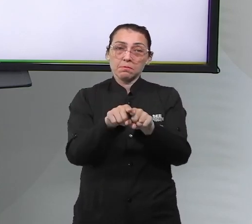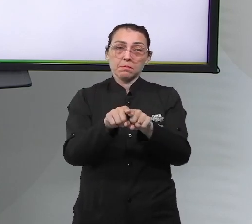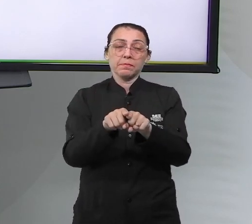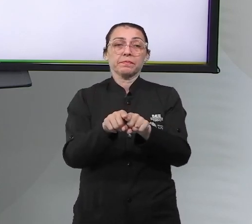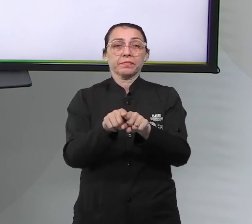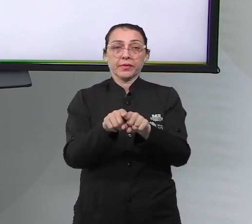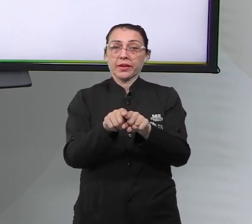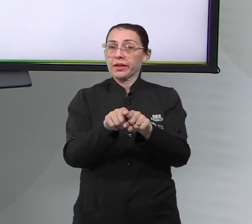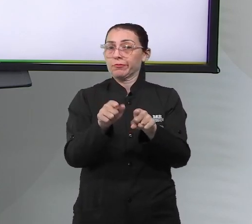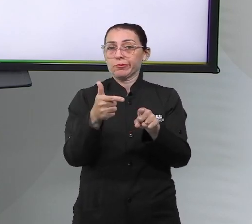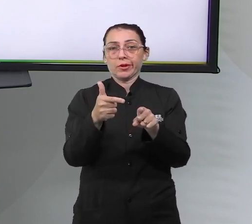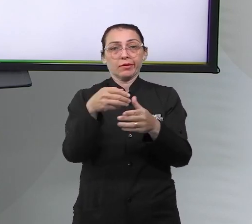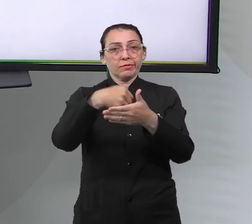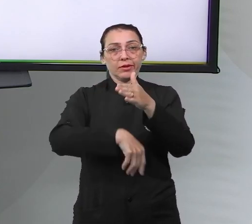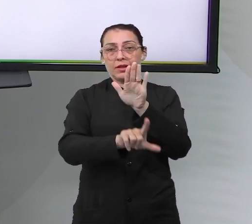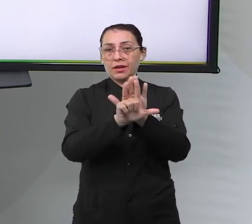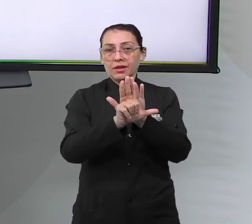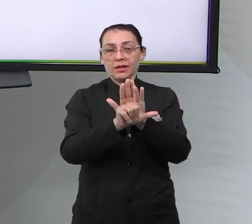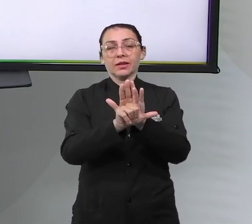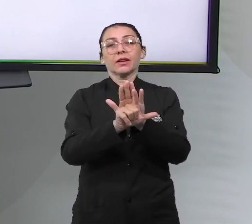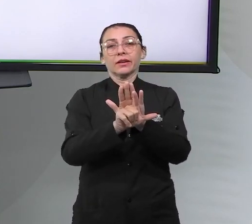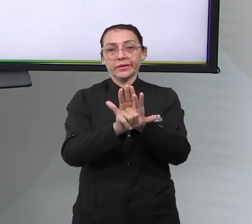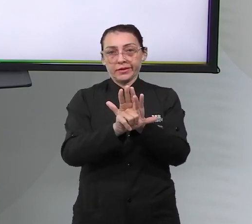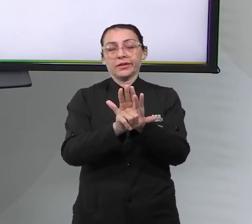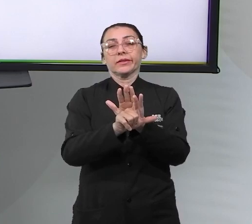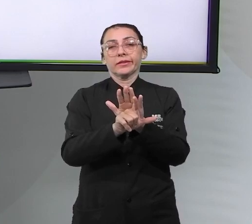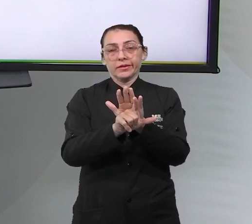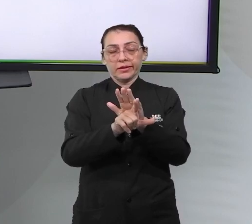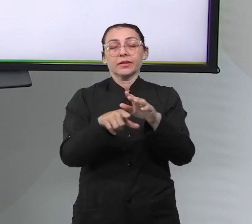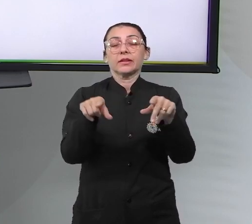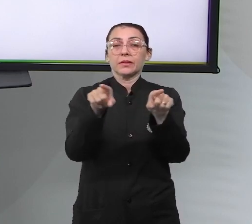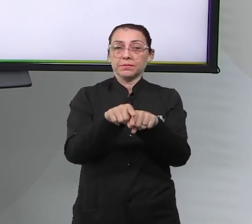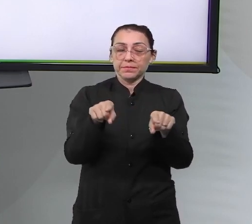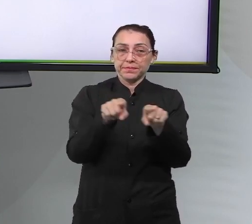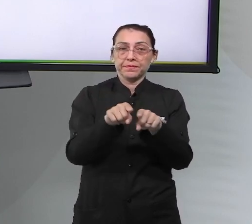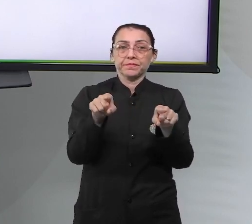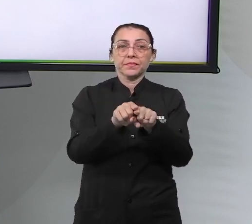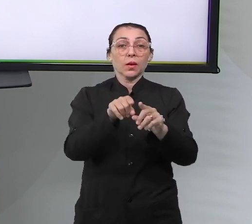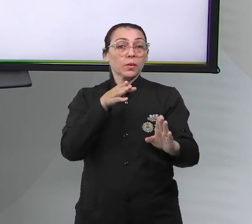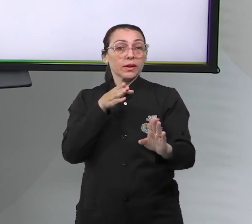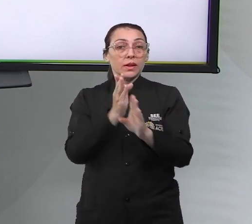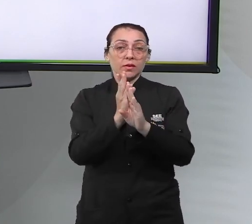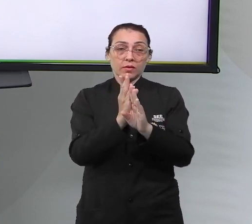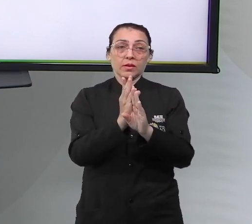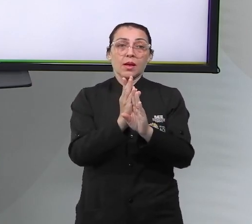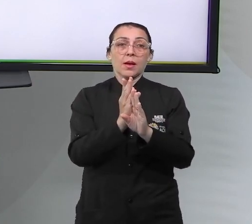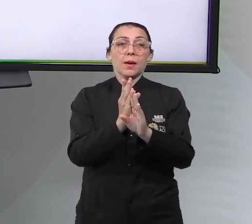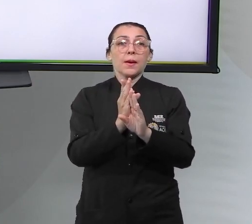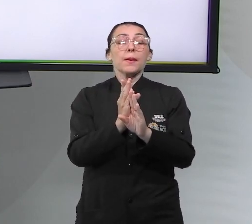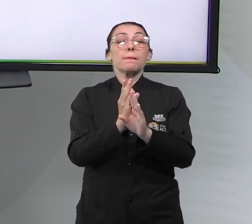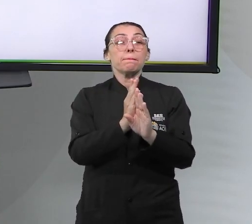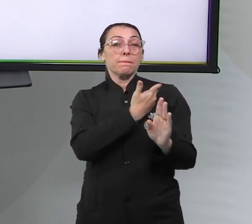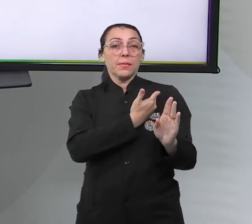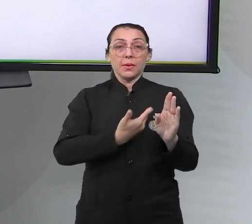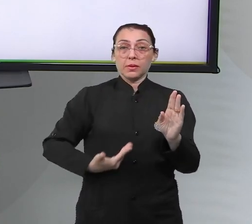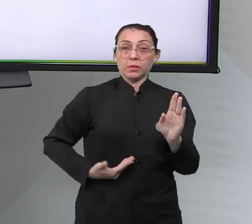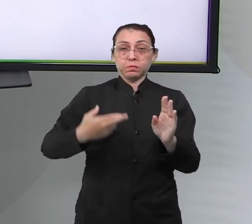situação irregular e que à medida em que elas são identificadas pelos órgãos